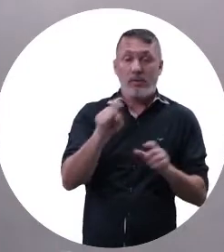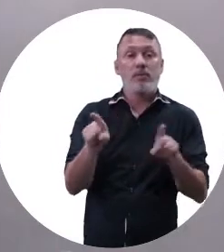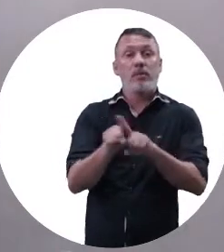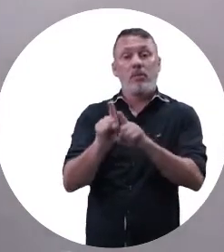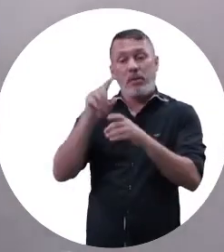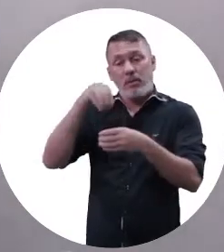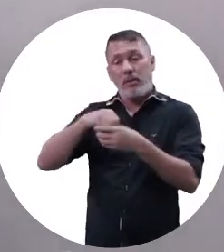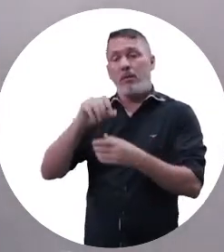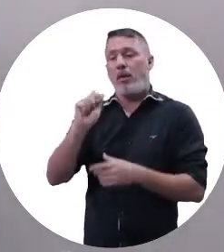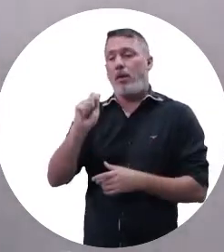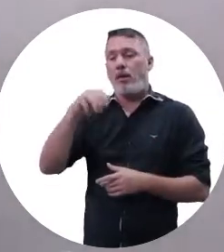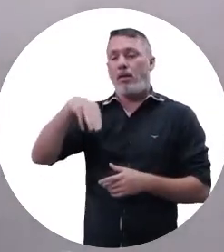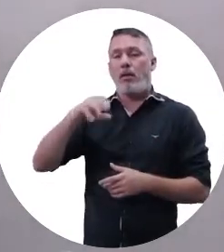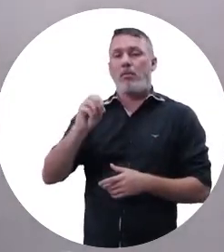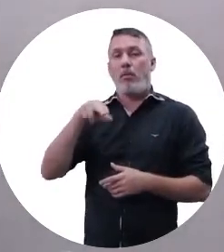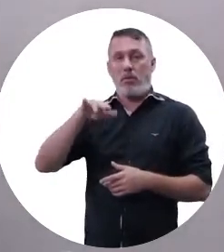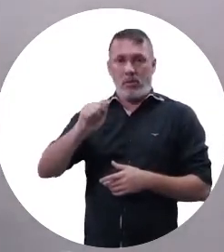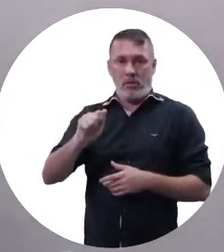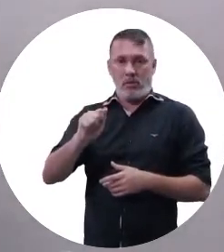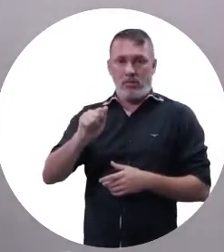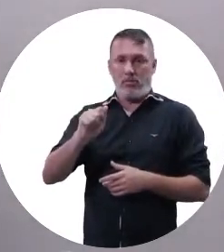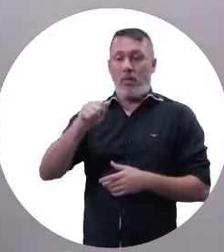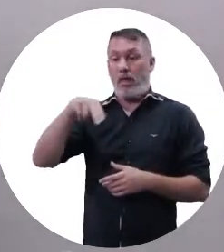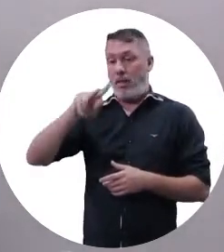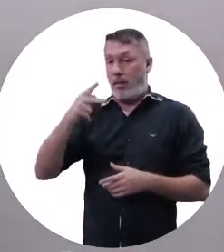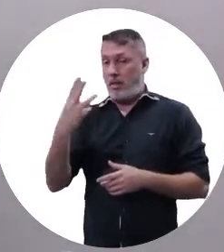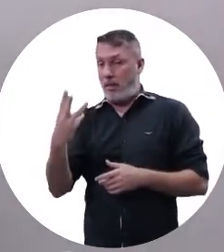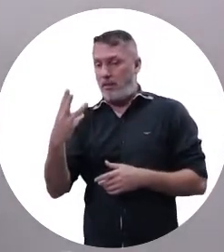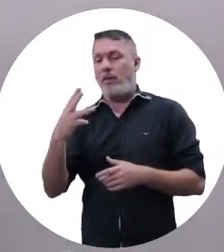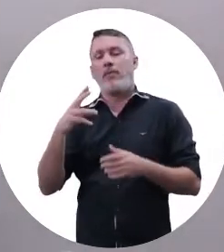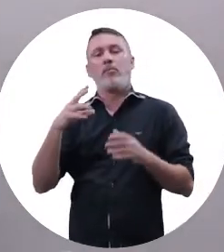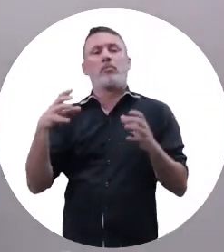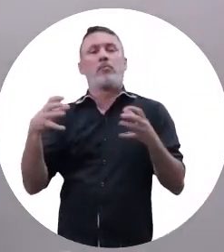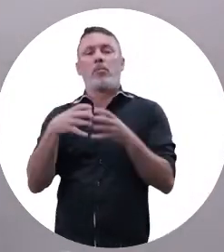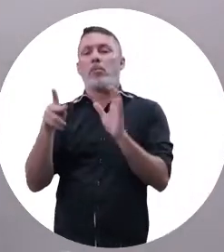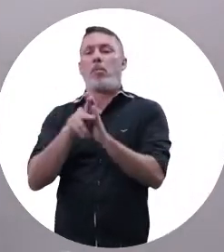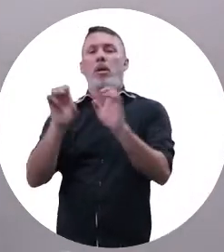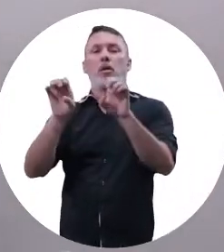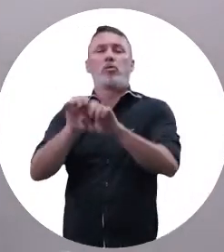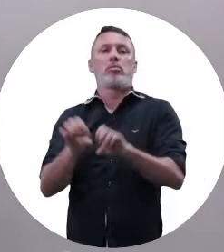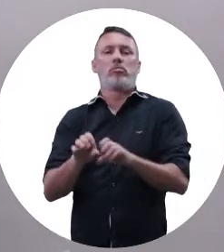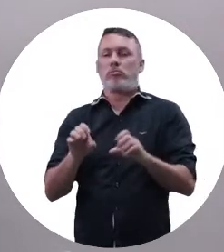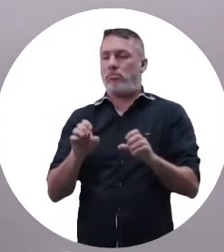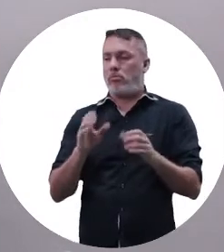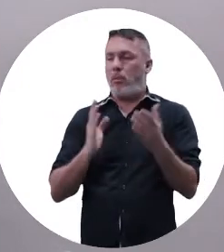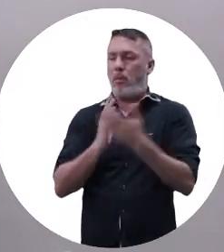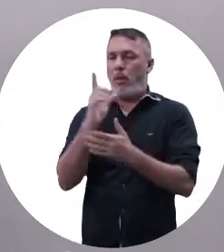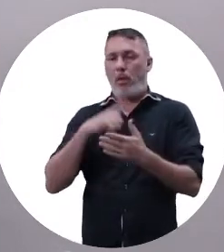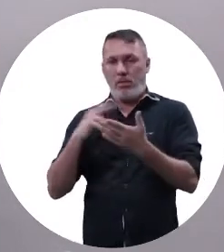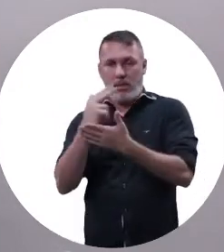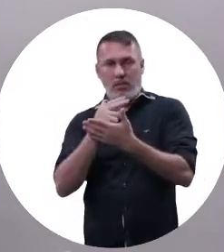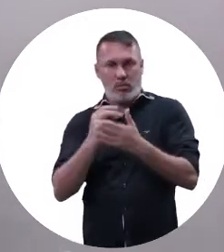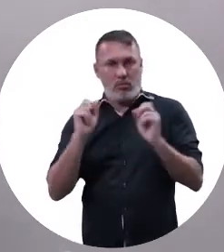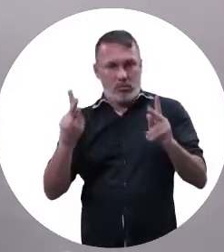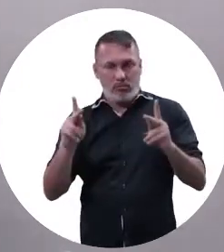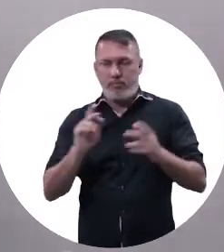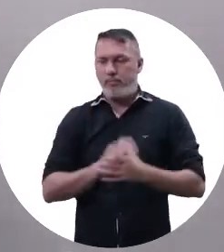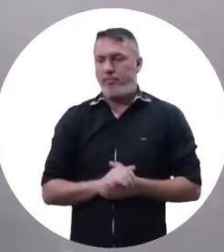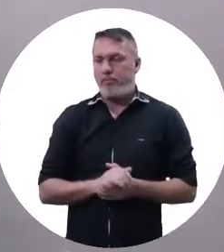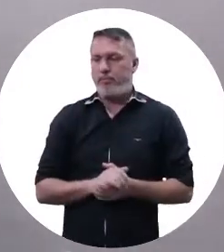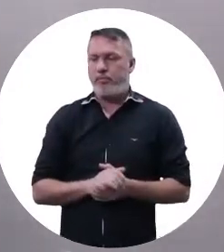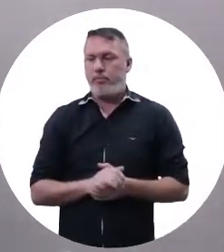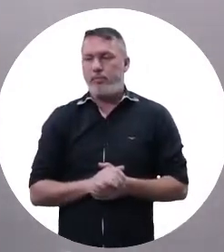amônia, NH3. Certo? Fórmula estrutural é essa aqui. Tudo